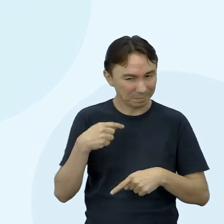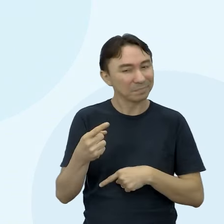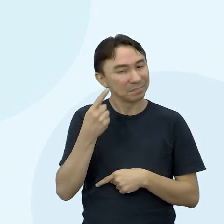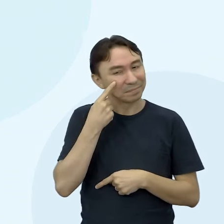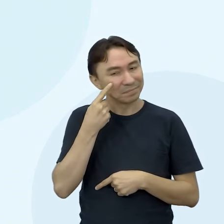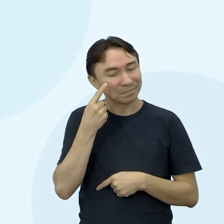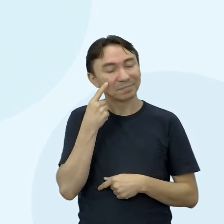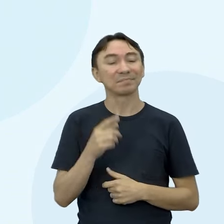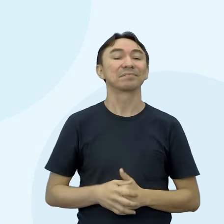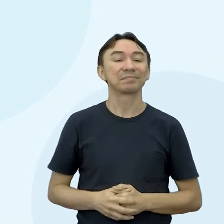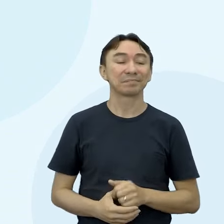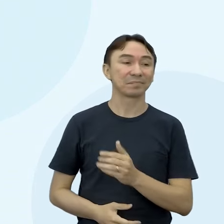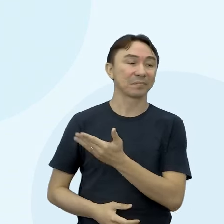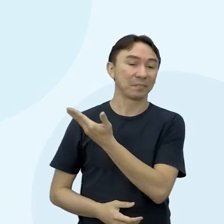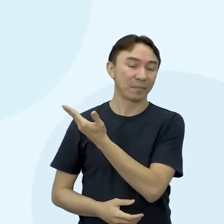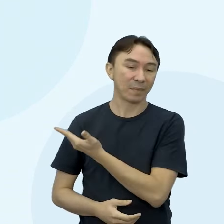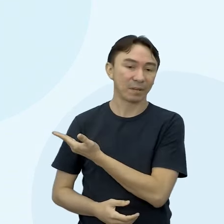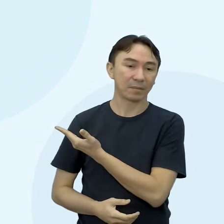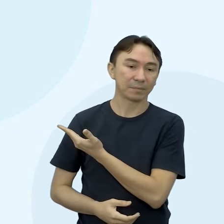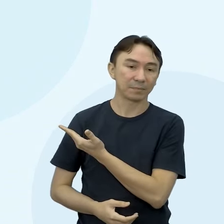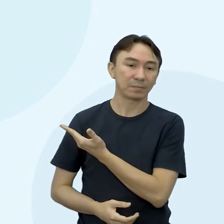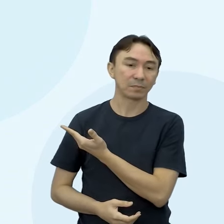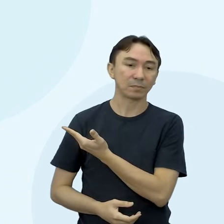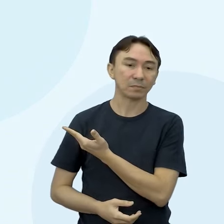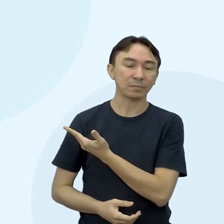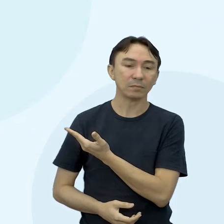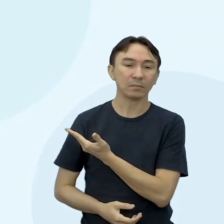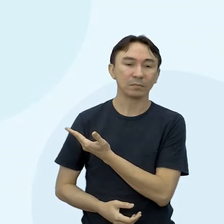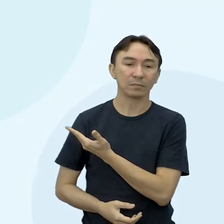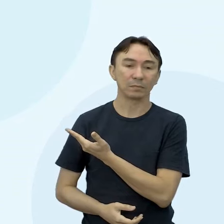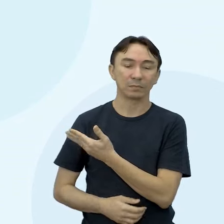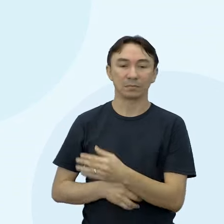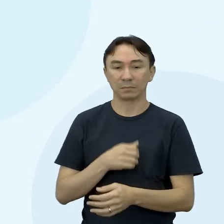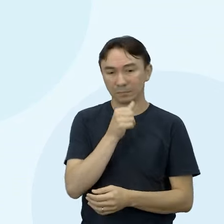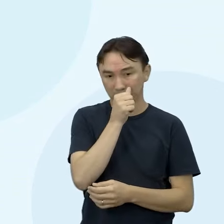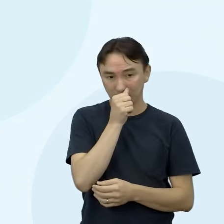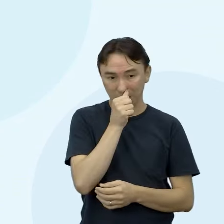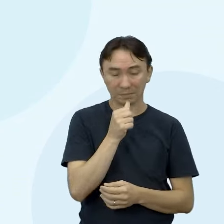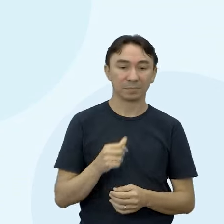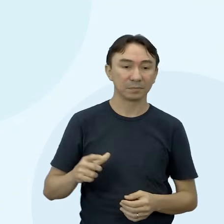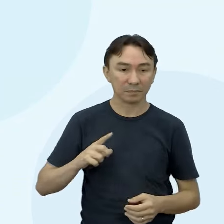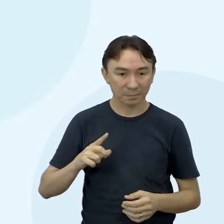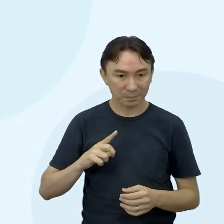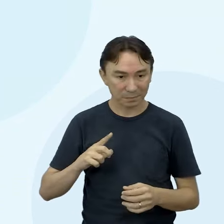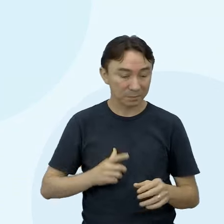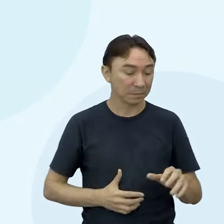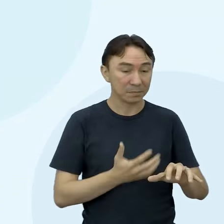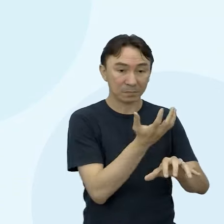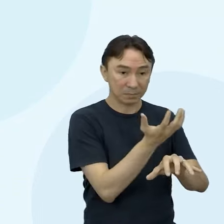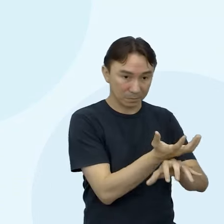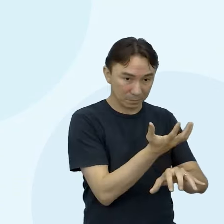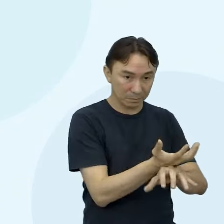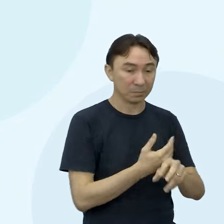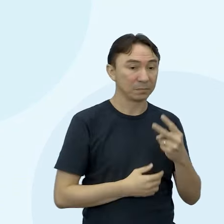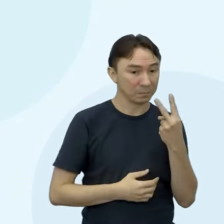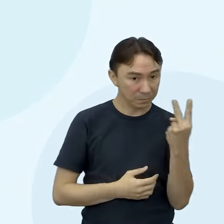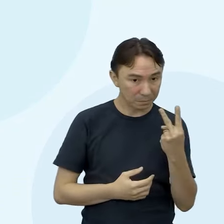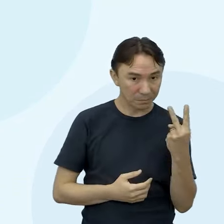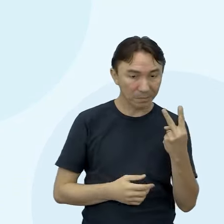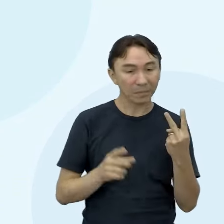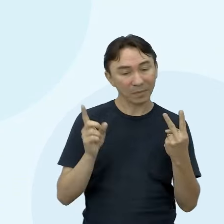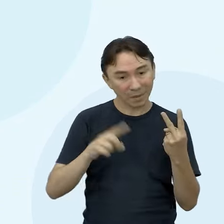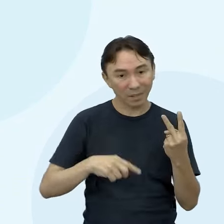para o próximo, por favor. Quando a gente traz o componente 2 e a conexão empreendedora, a